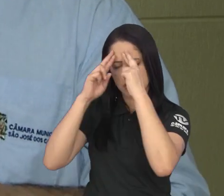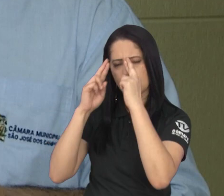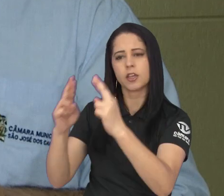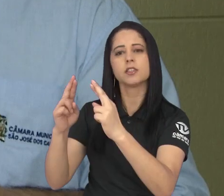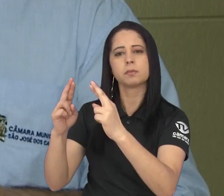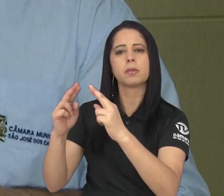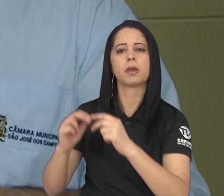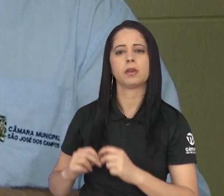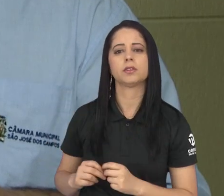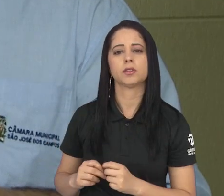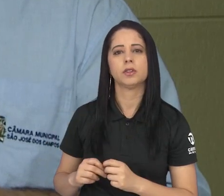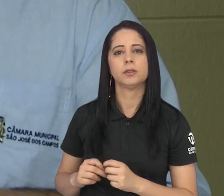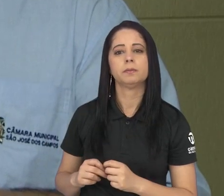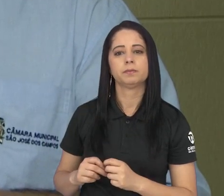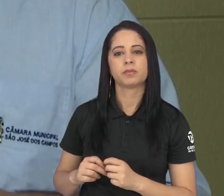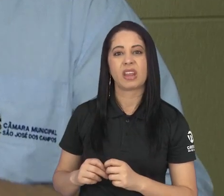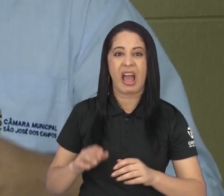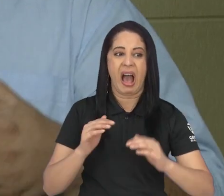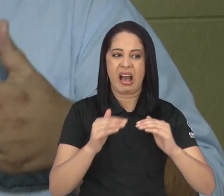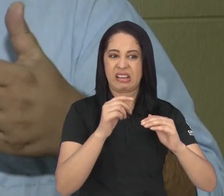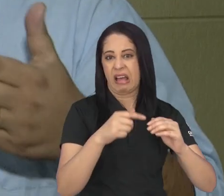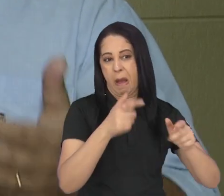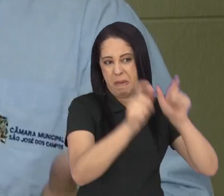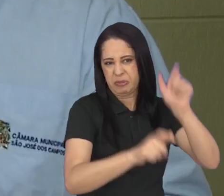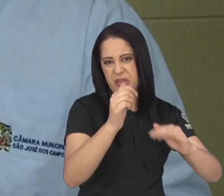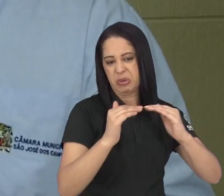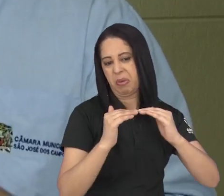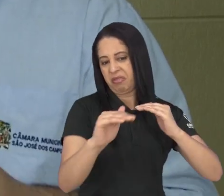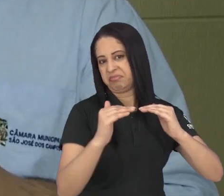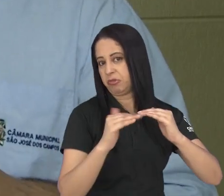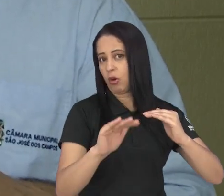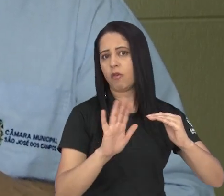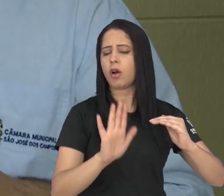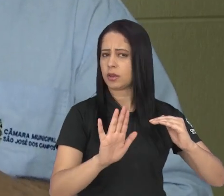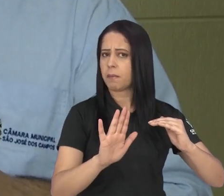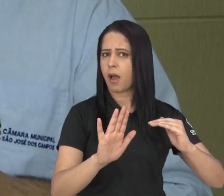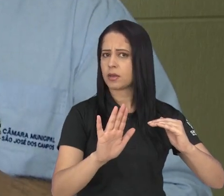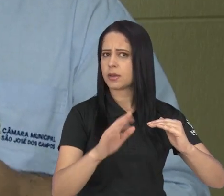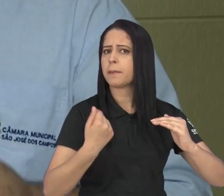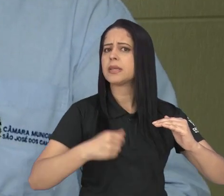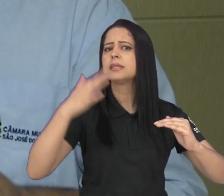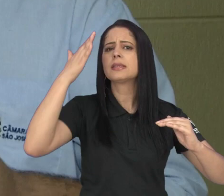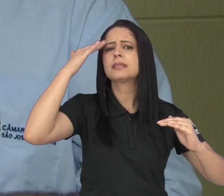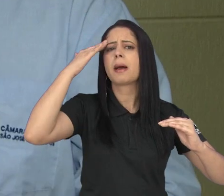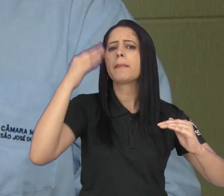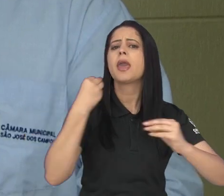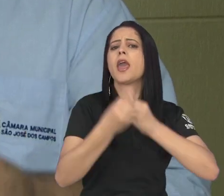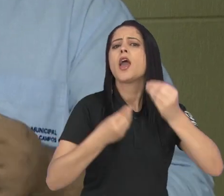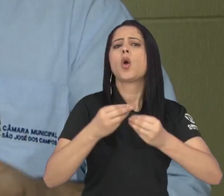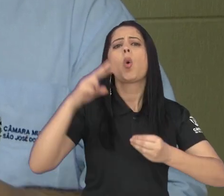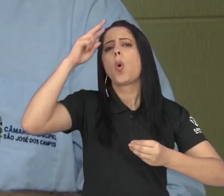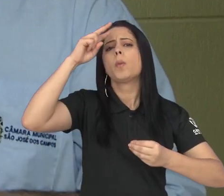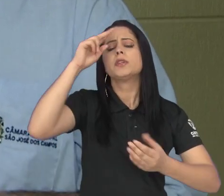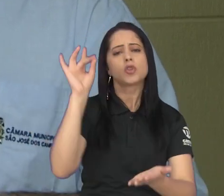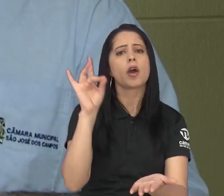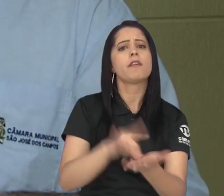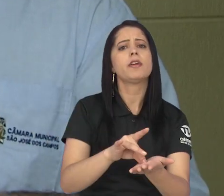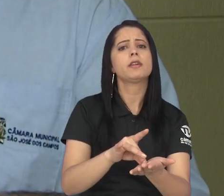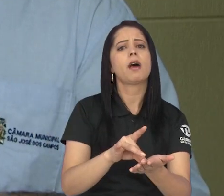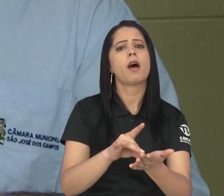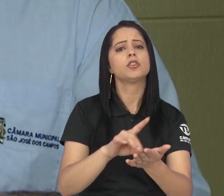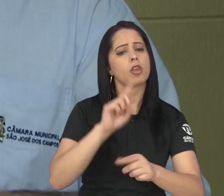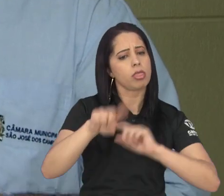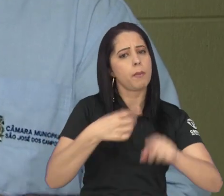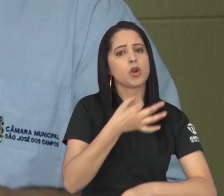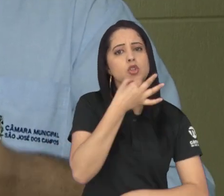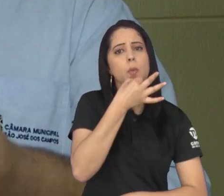essa dívida de história que é muito importante tem gente que até discorda mas a gente tem que saber da história para a gente poder opinar